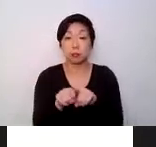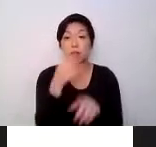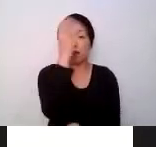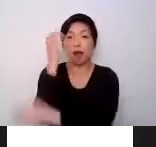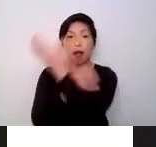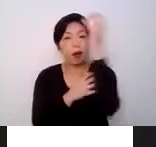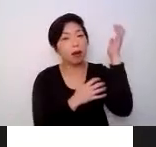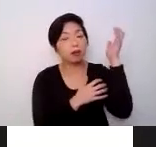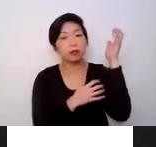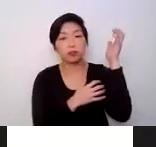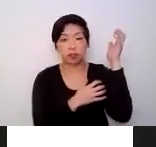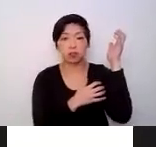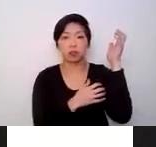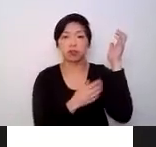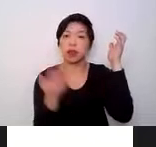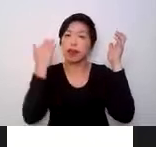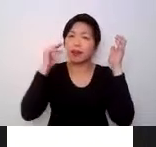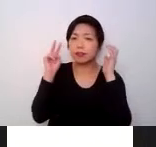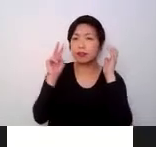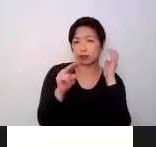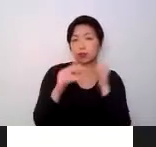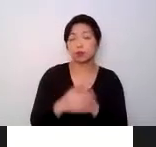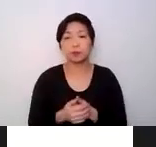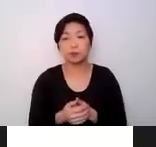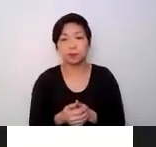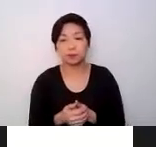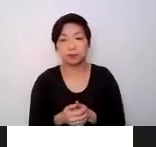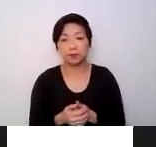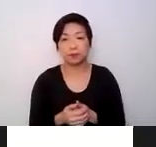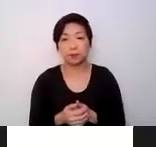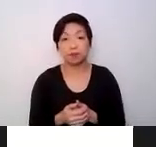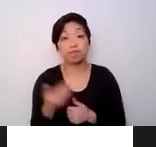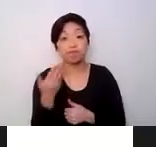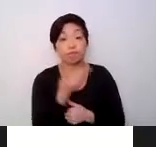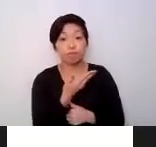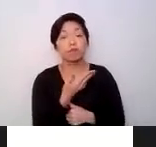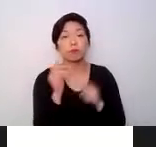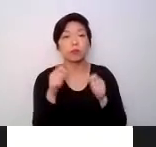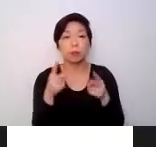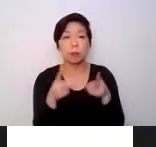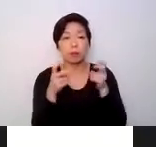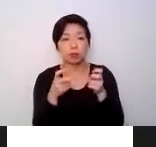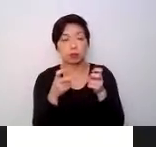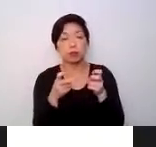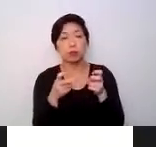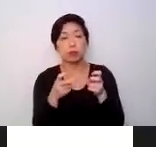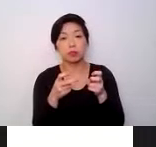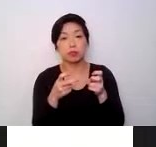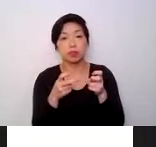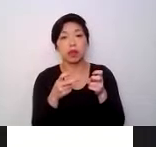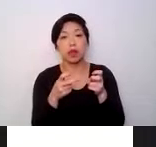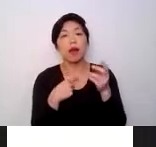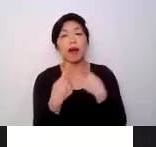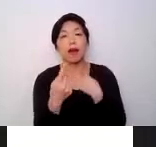edifícios que a gente viu lá nos primeiros slides. Aqui a gente consegue perceber a entrada da Avenida São Luís,